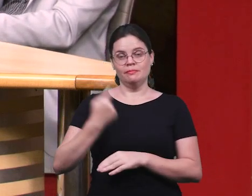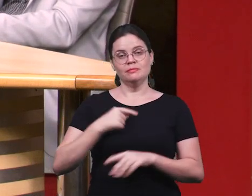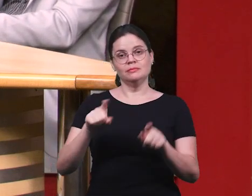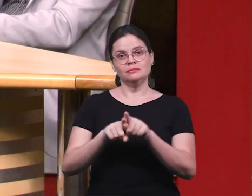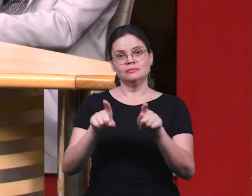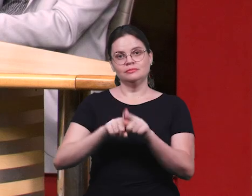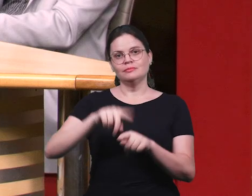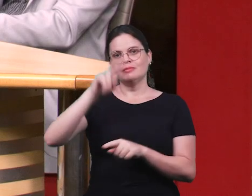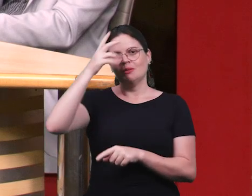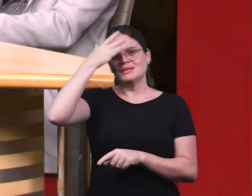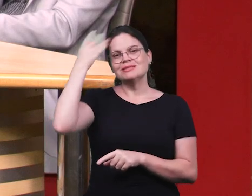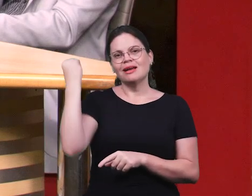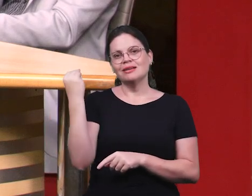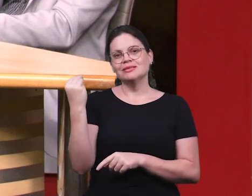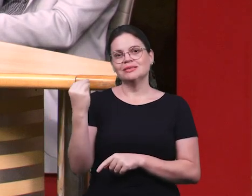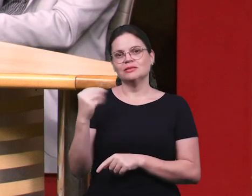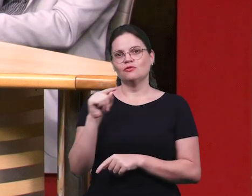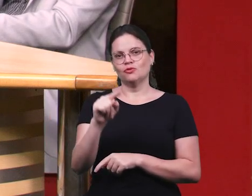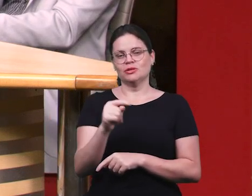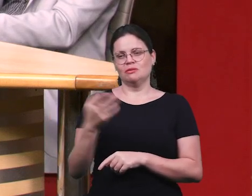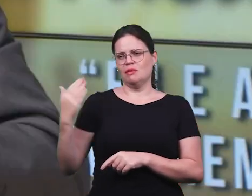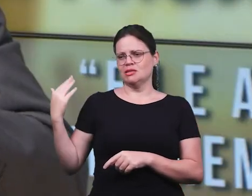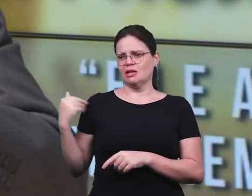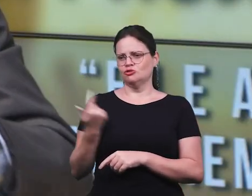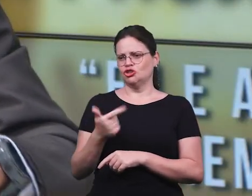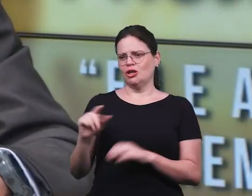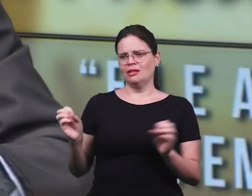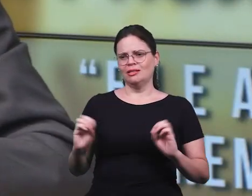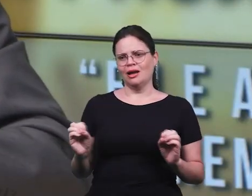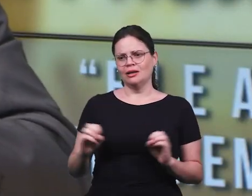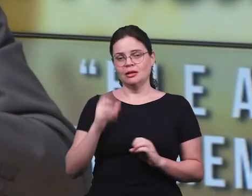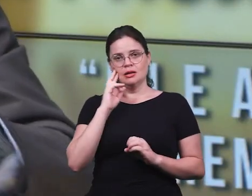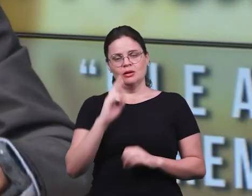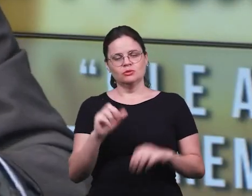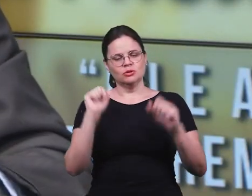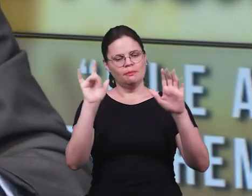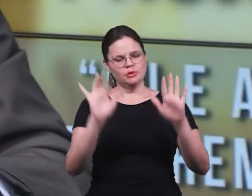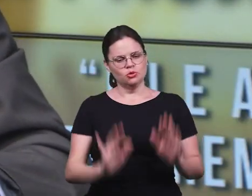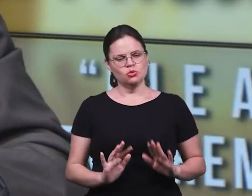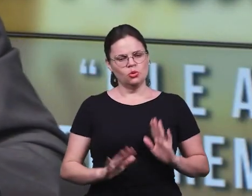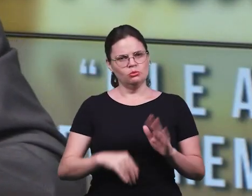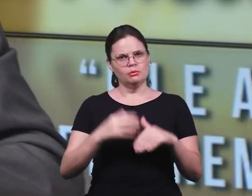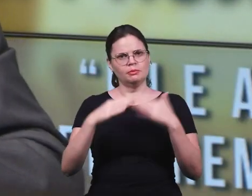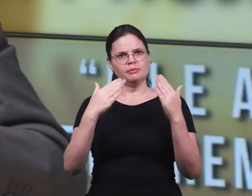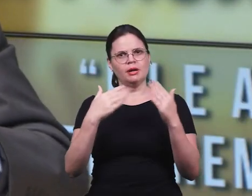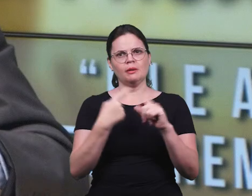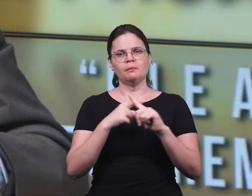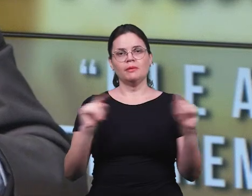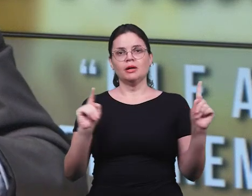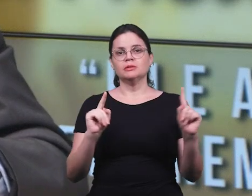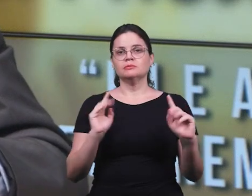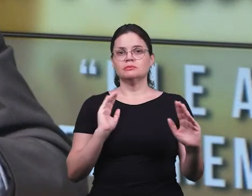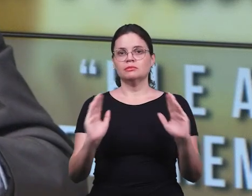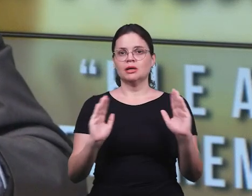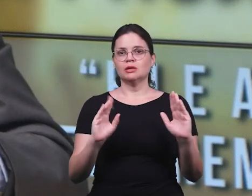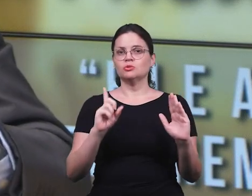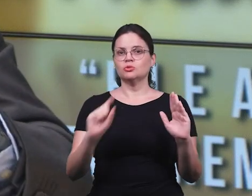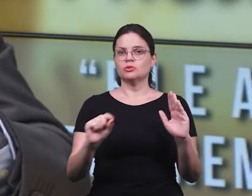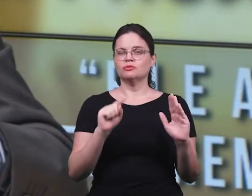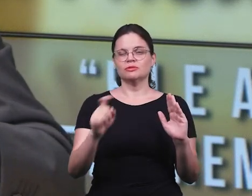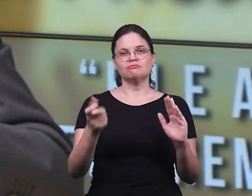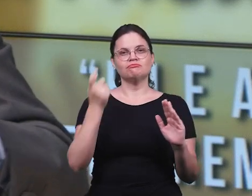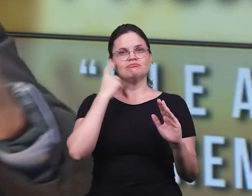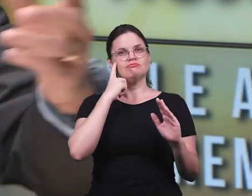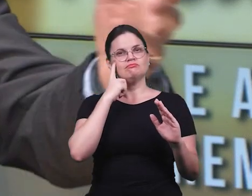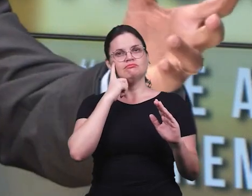no nosso meio, né? Você não tinha nada, o Senhor te abençoou, o Senhor prosperou, mas chega um determinado momento que você